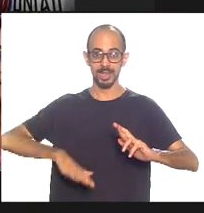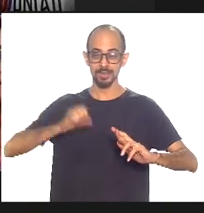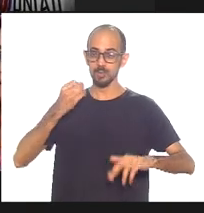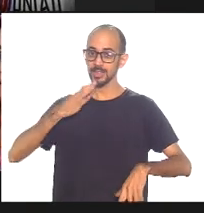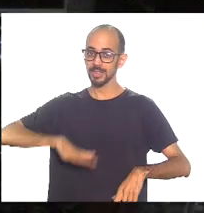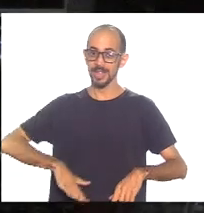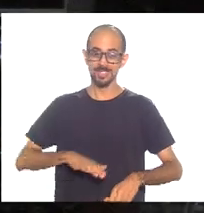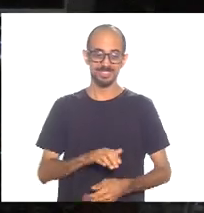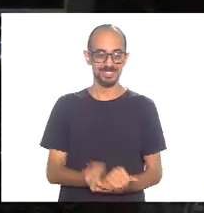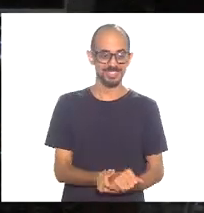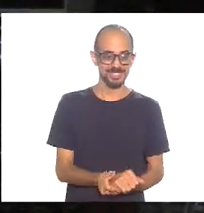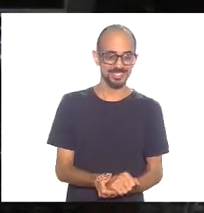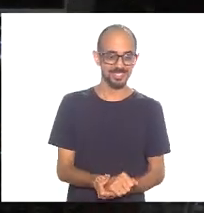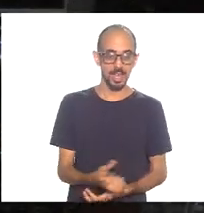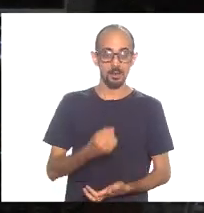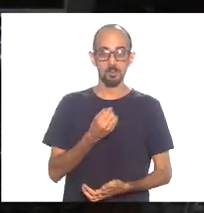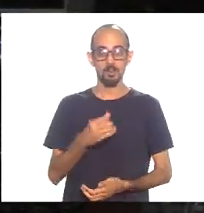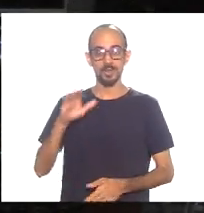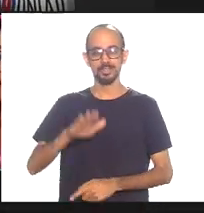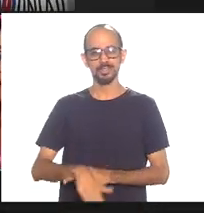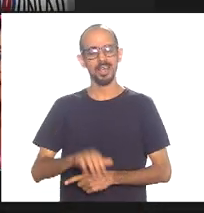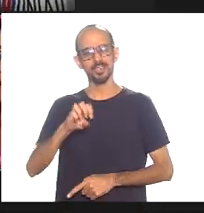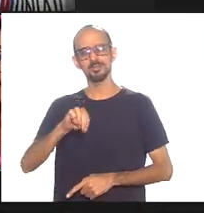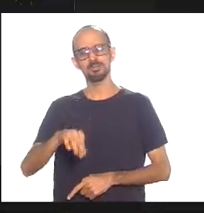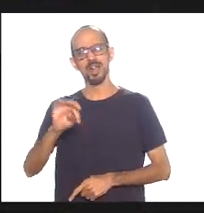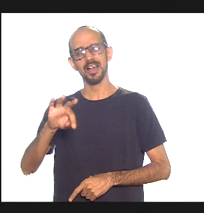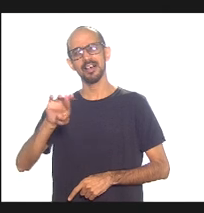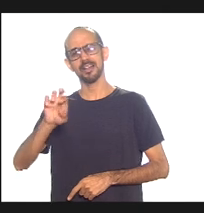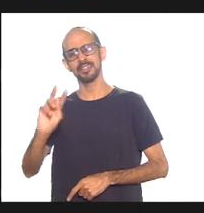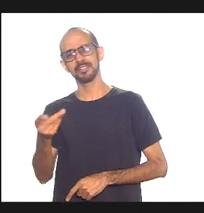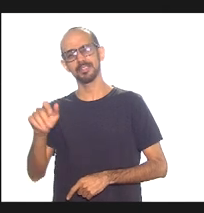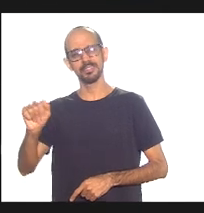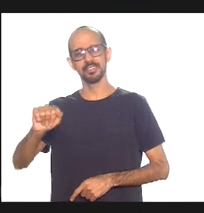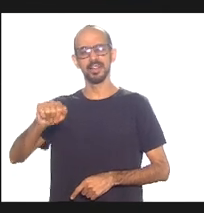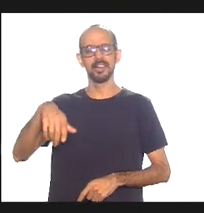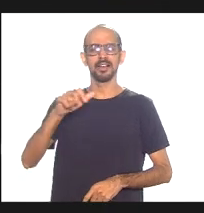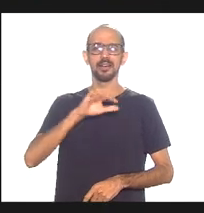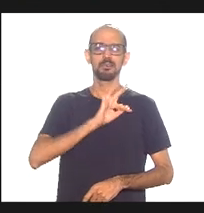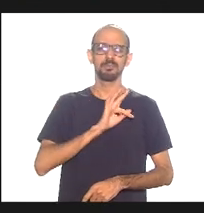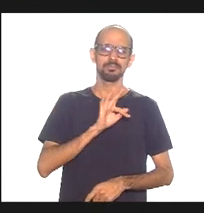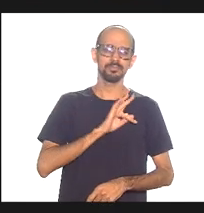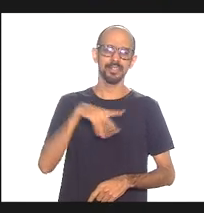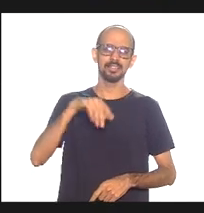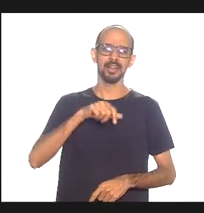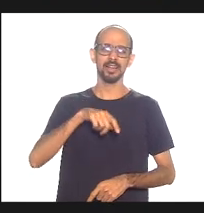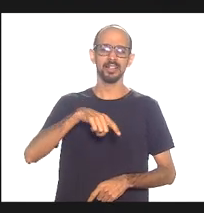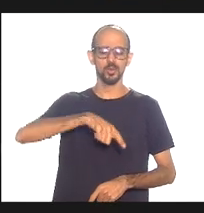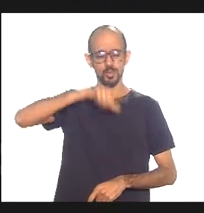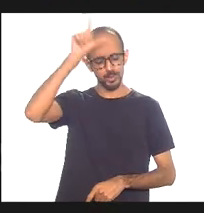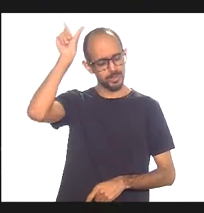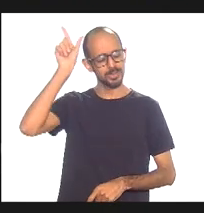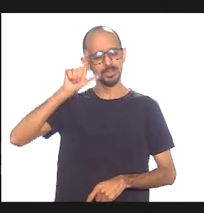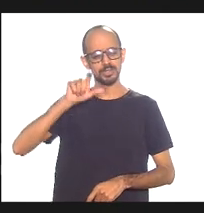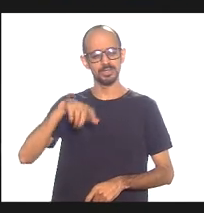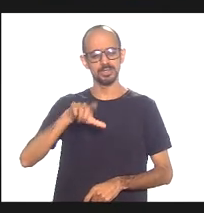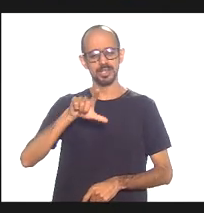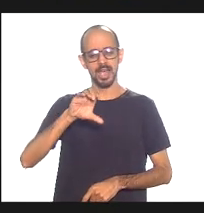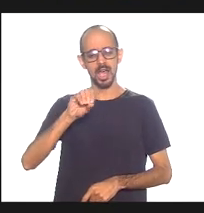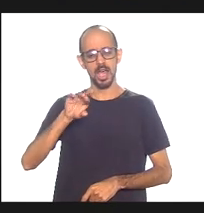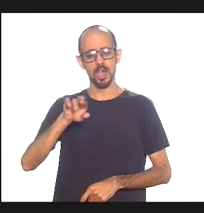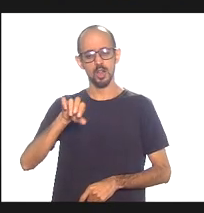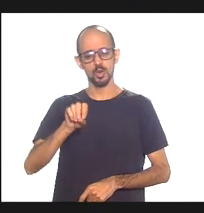Boa tarde, Marta, Fábio, Mink, Carlos Macedo. Boa tarde, presidente. Boa tarde, Márcio.